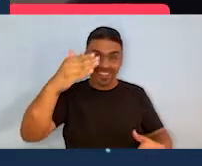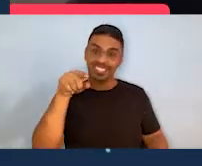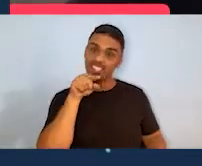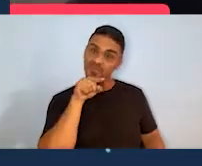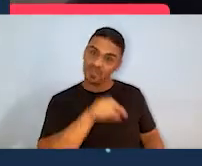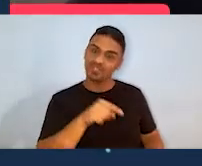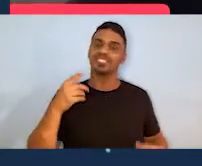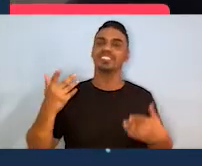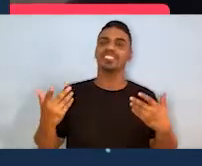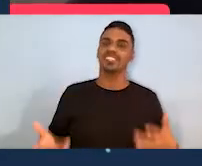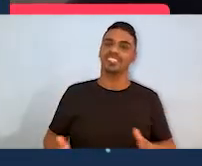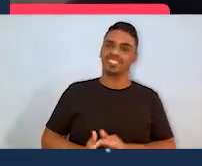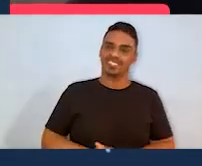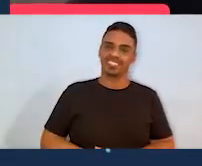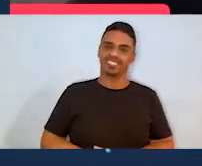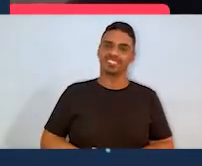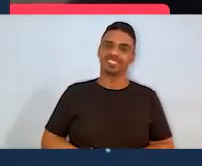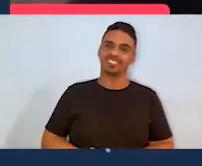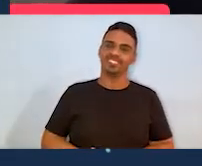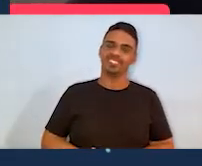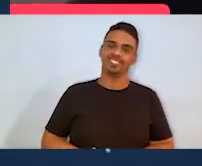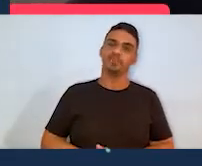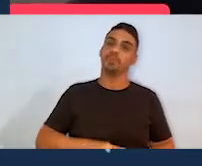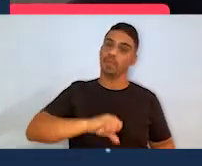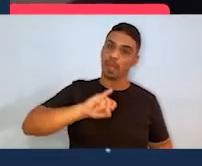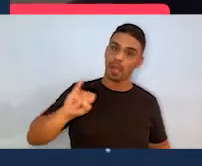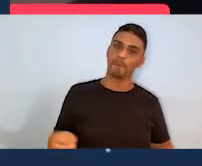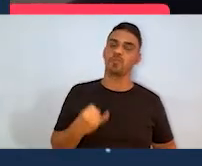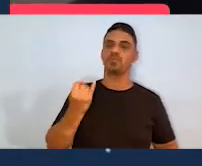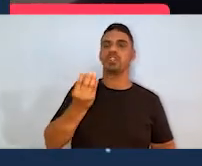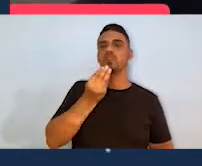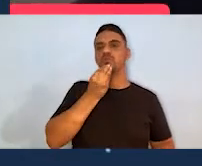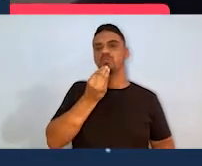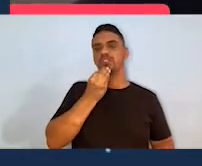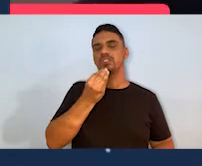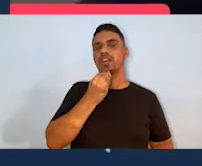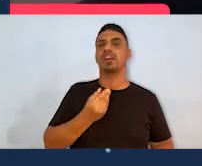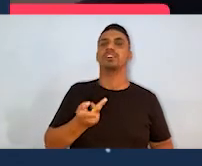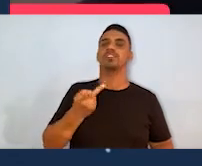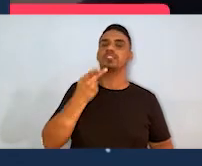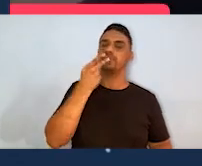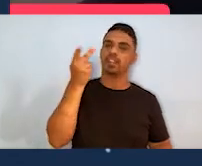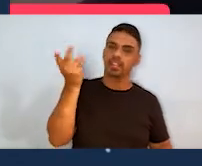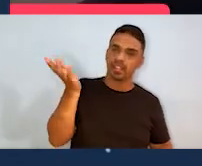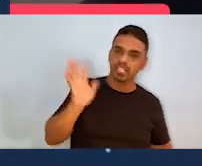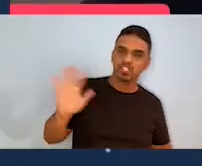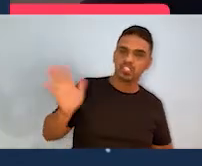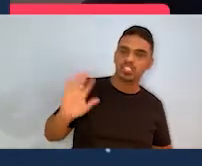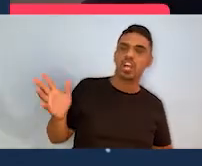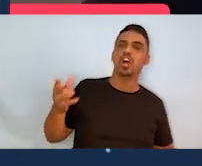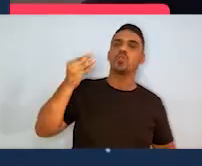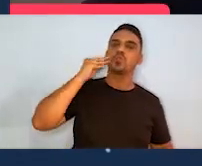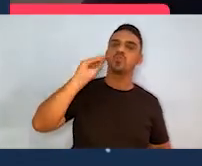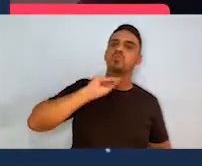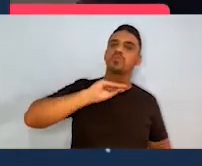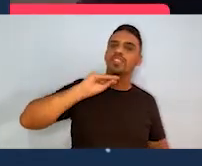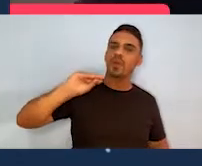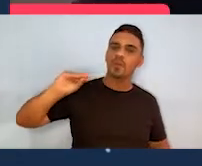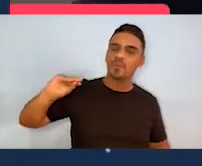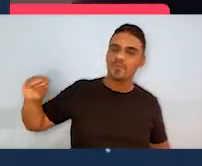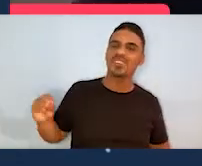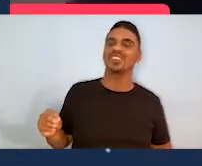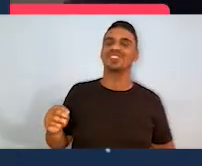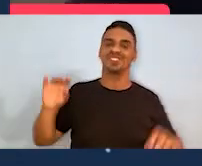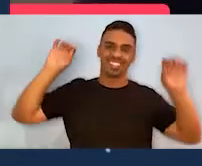Iago, Então, assim, Silvane. aproveita a chance para se despedir, dar tchau para todo mundo, mandar um Sim. beijo. Quer mandar um beijo